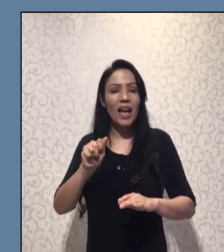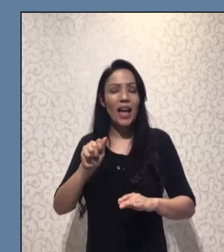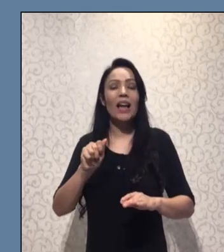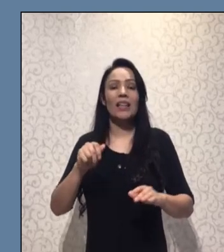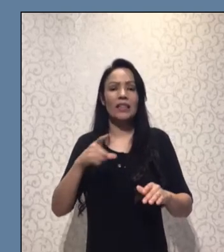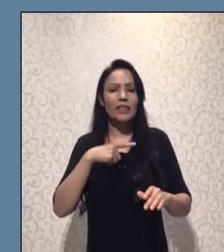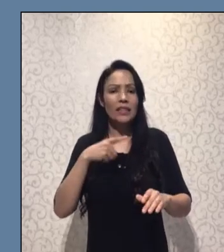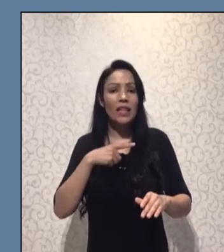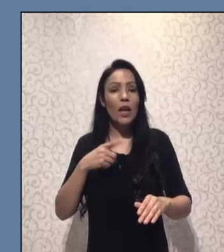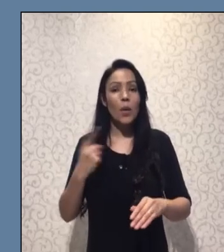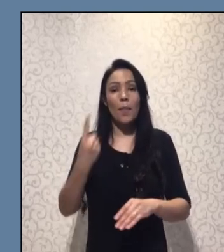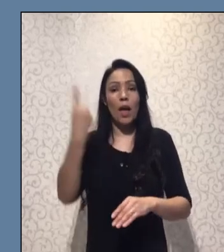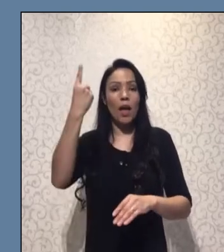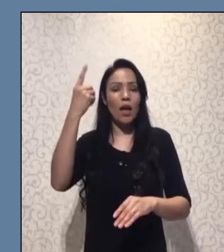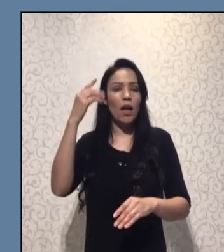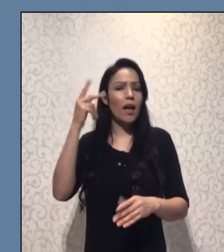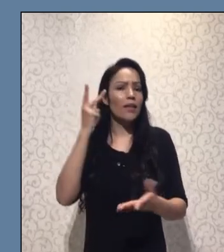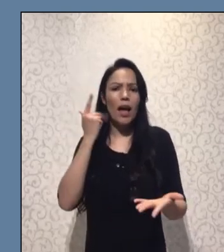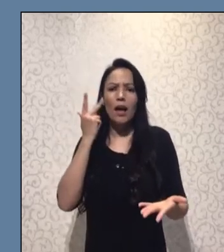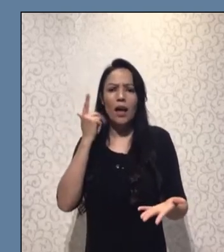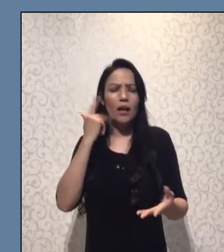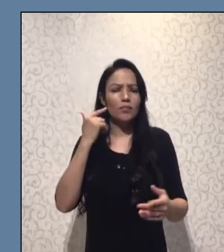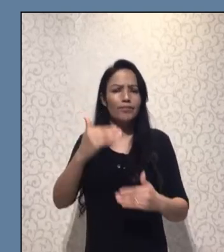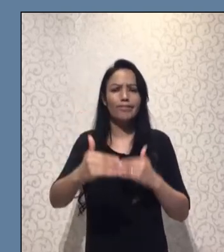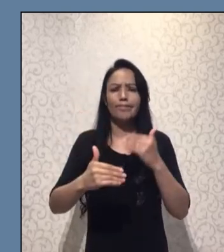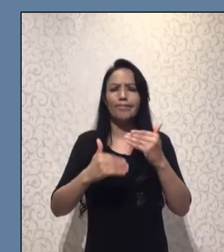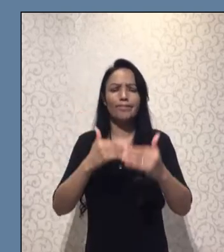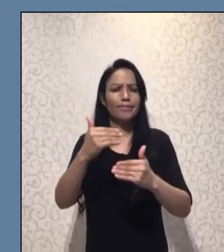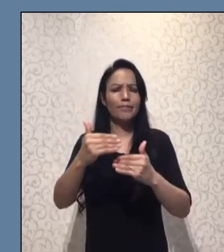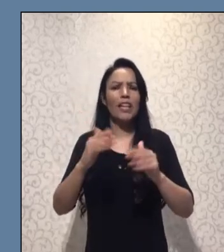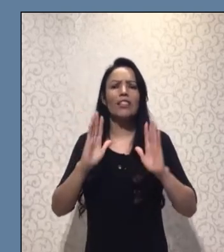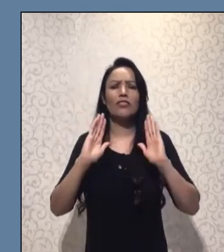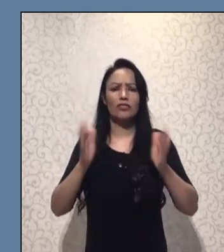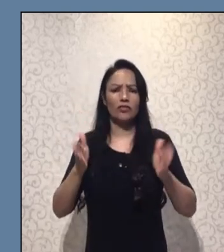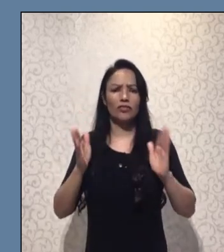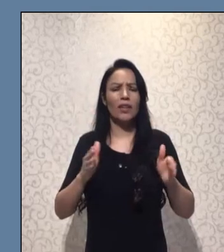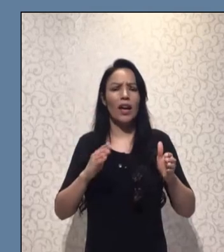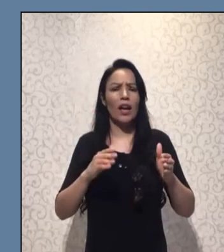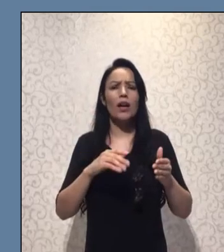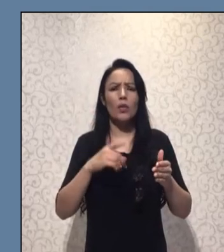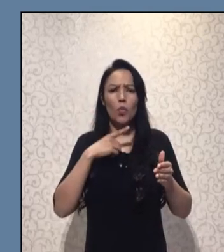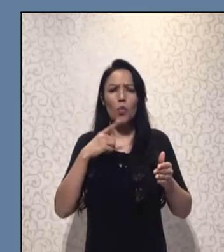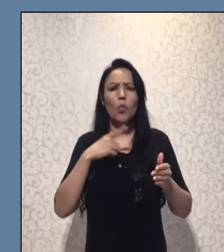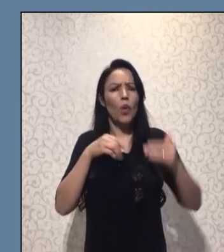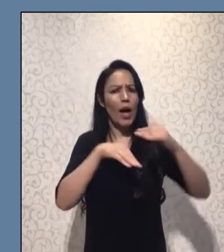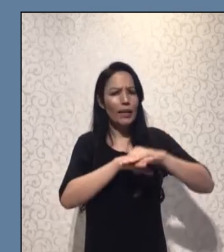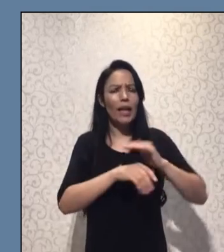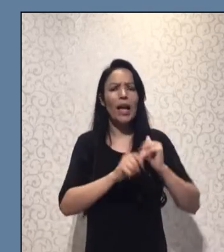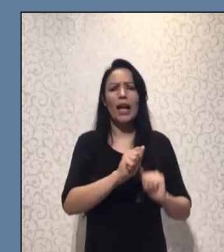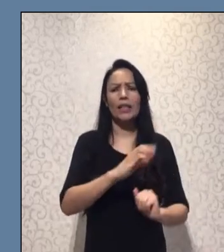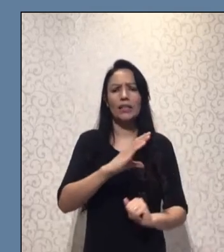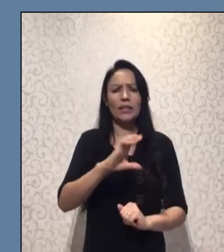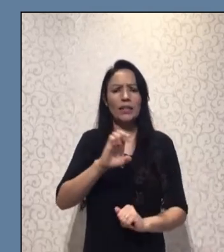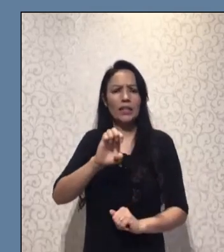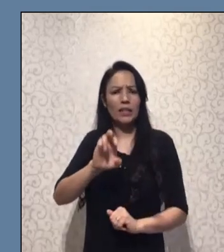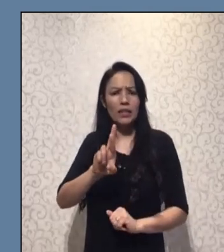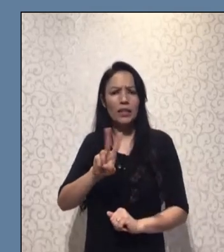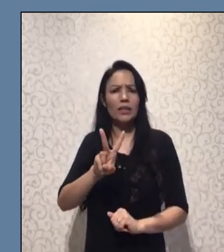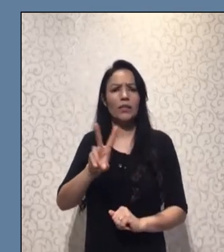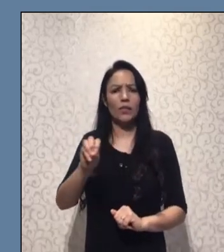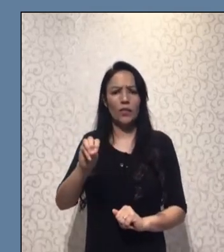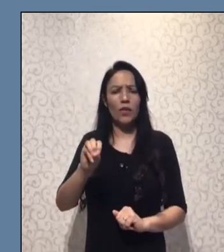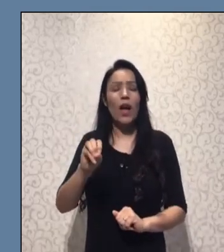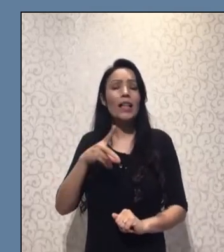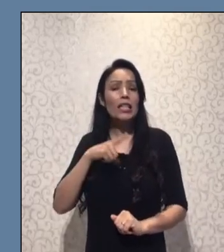porque ela já tinha avançado muito no seu acervo, então, de alguma maneira, ela ajudava bastante nessa migração